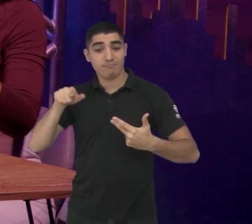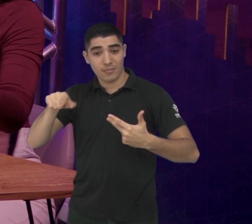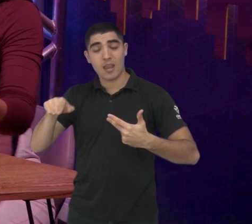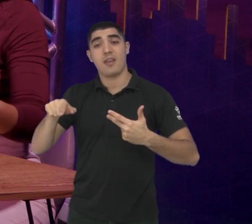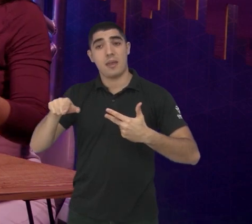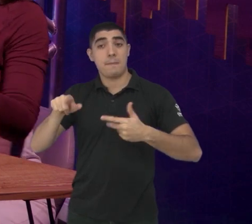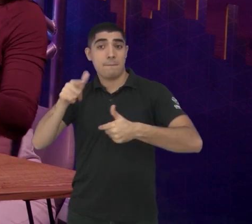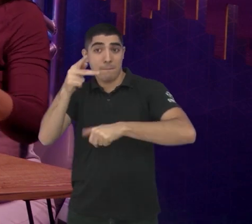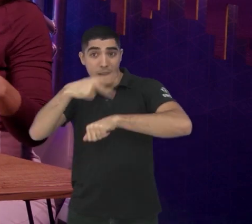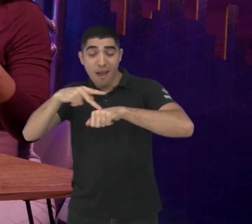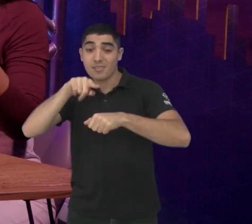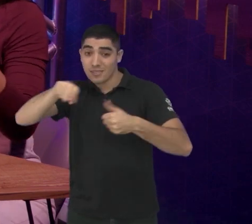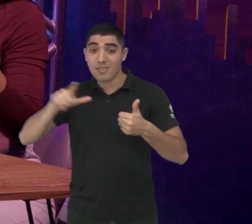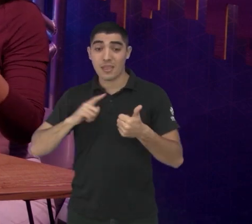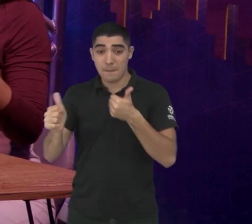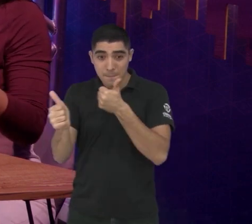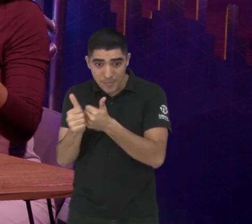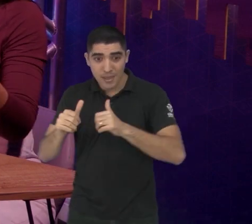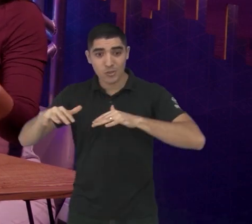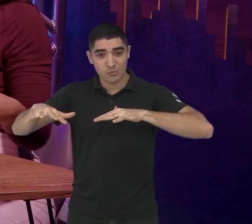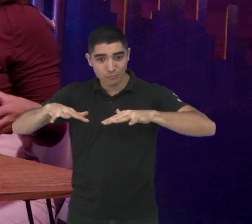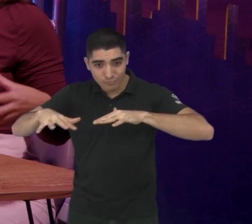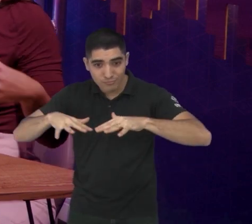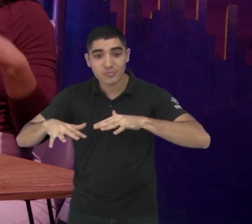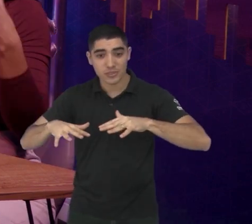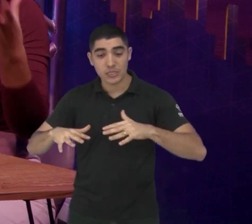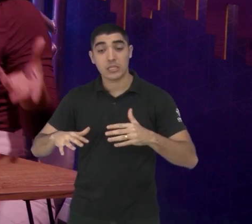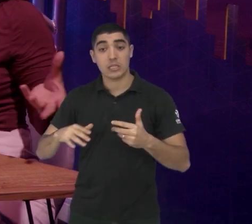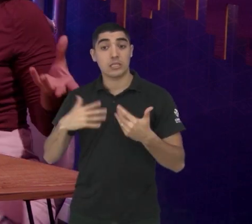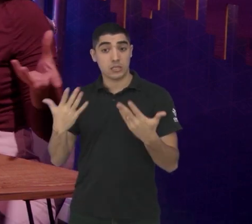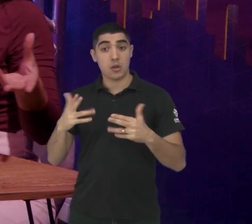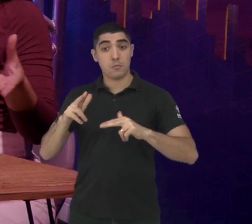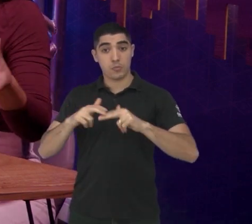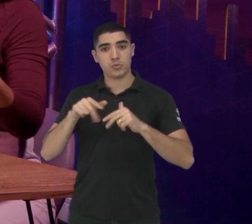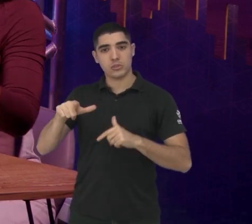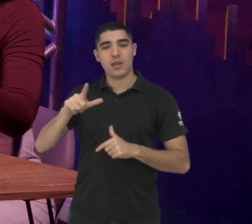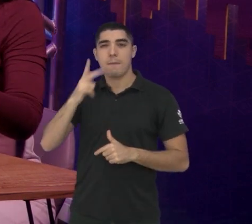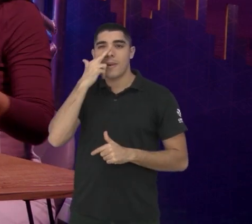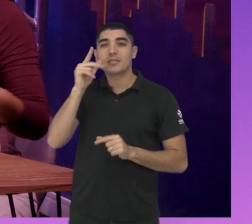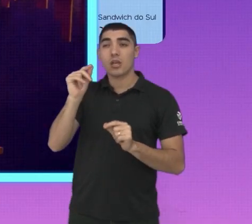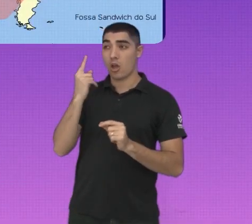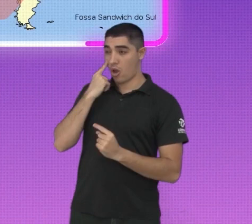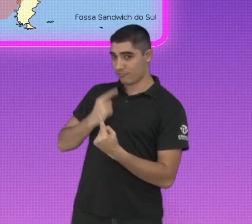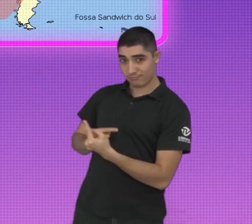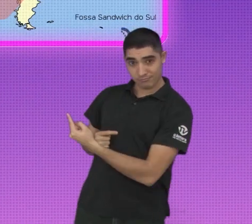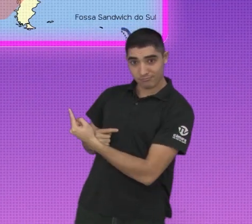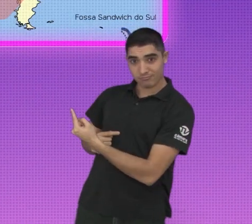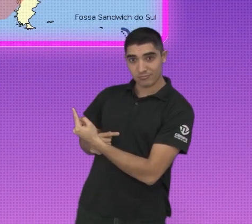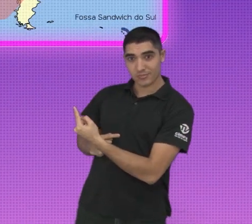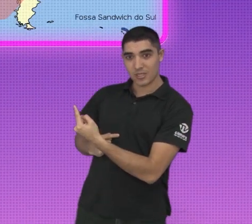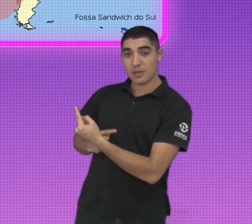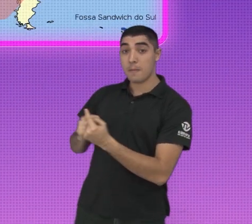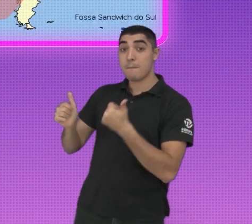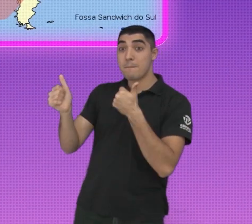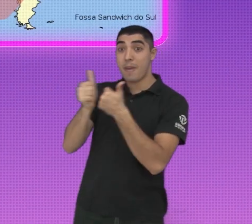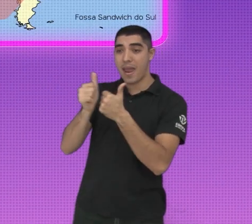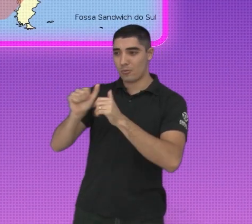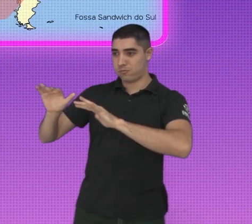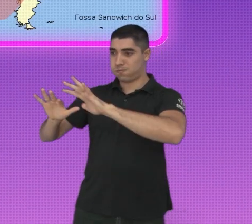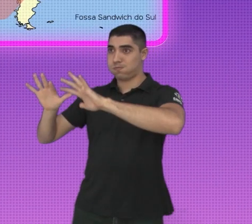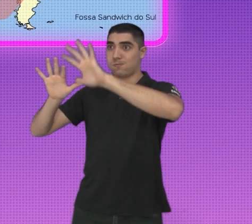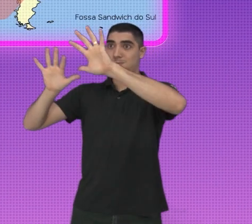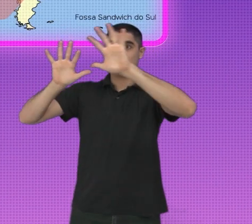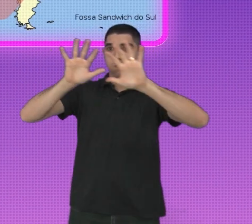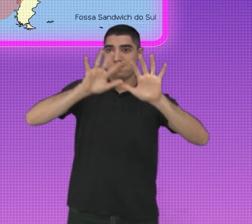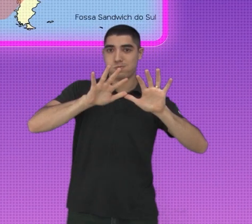que estão numa localização bastante complicada, é inclusive chamado o Círculo de Fogo, o Anel de Fogo